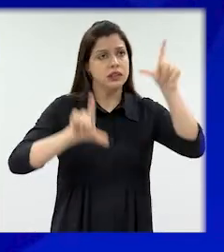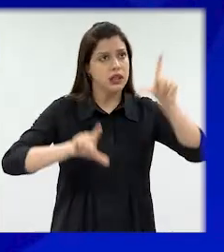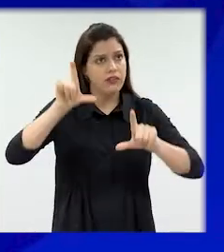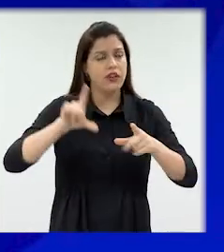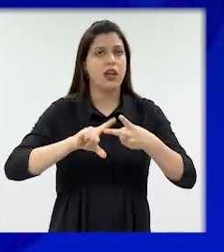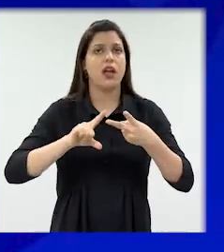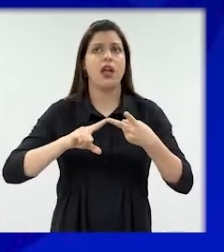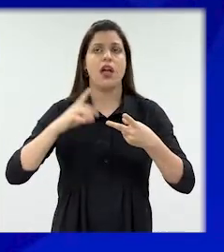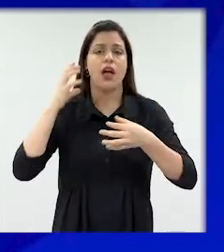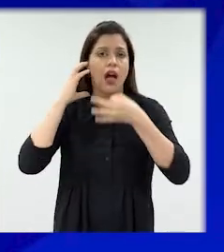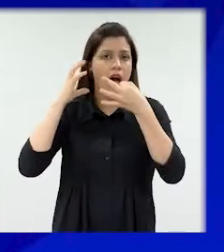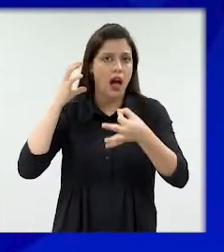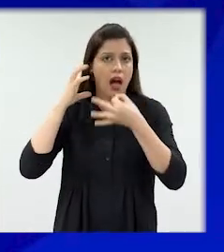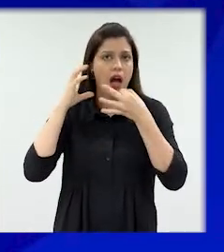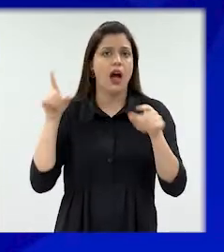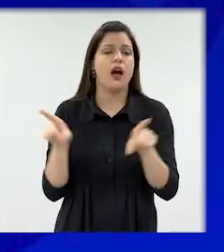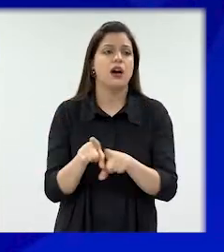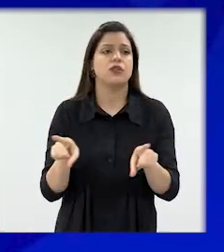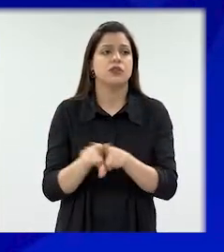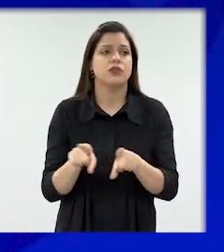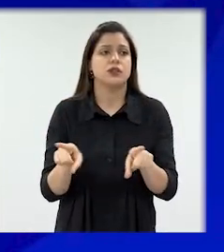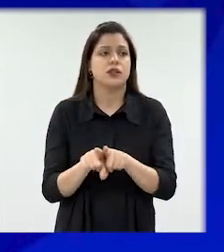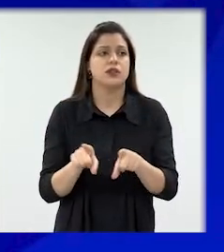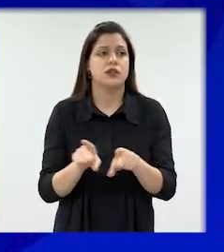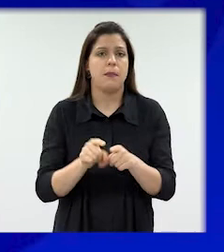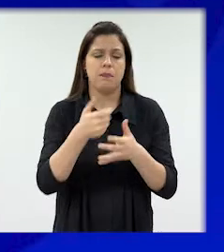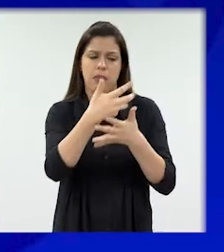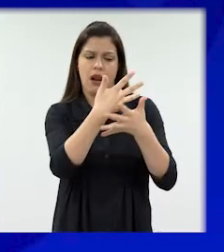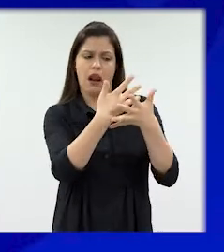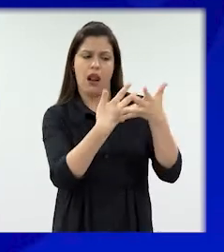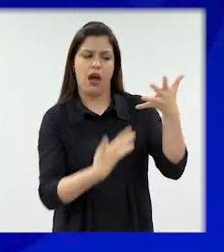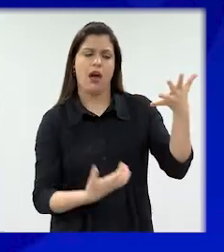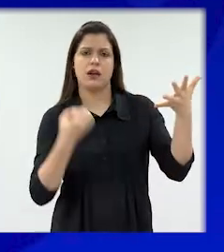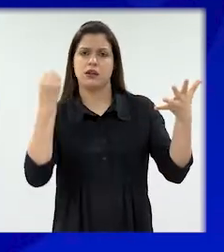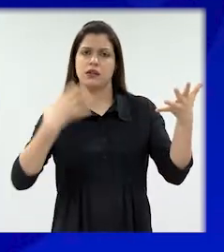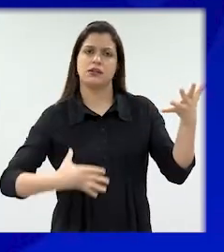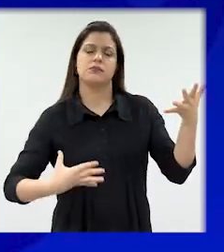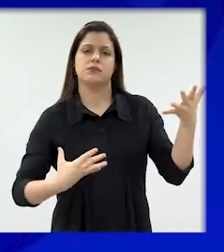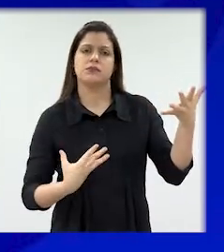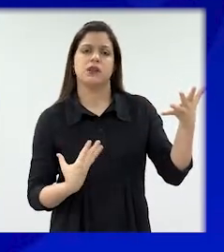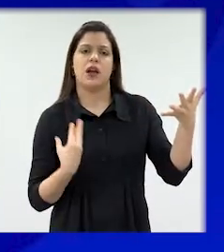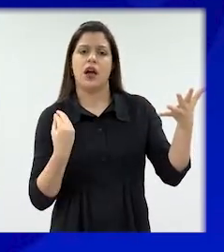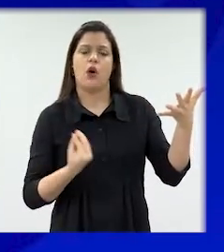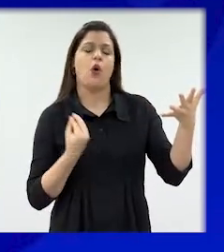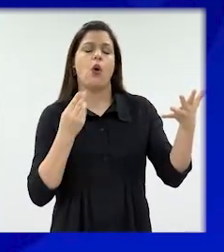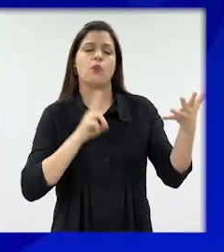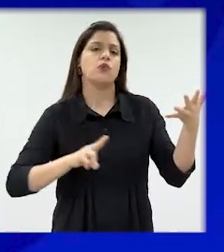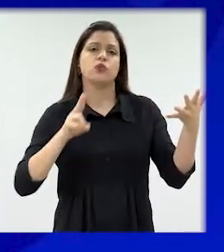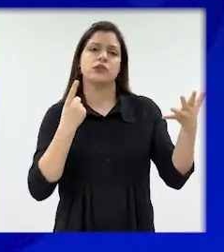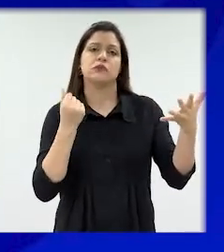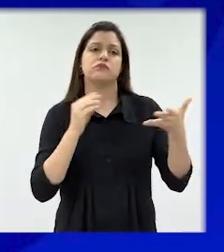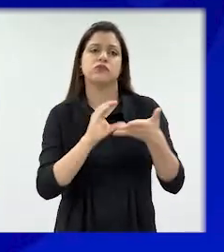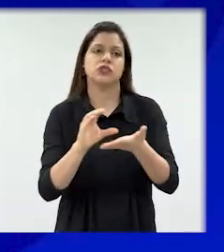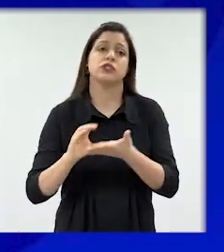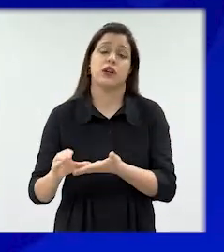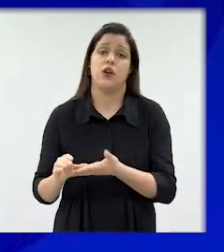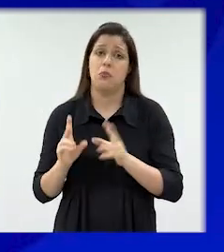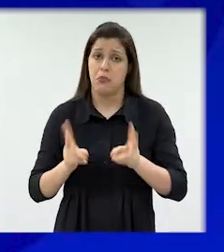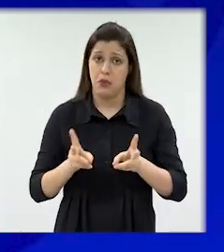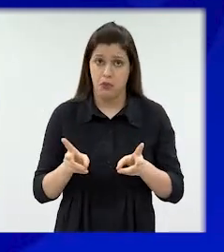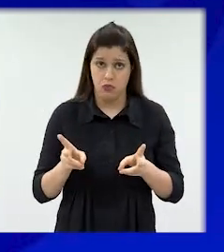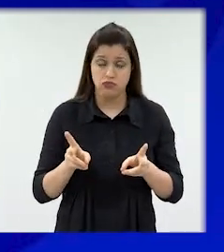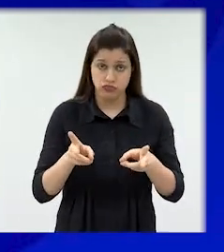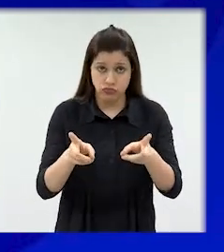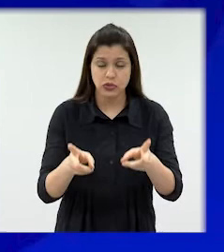TV, as prestações de contas e a diplomação dos eleitos? Tudo mantido? É tudo mantido, só